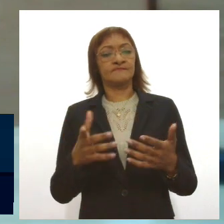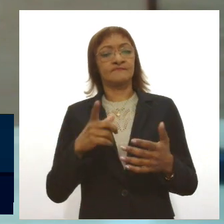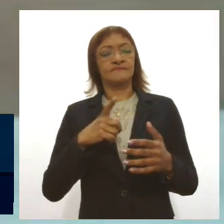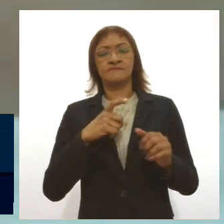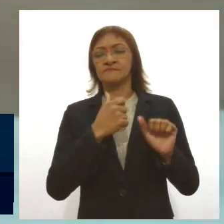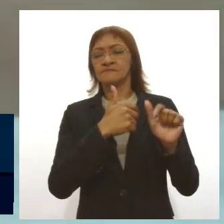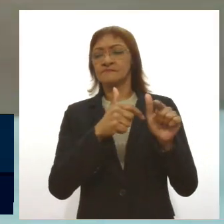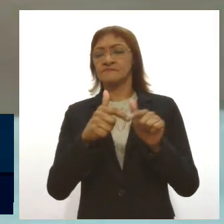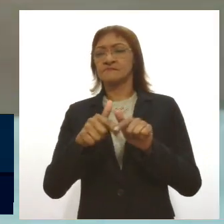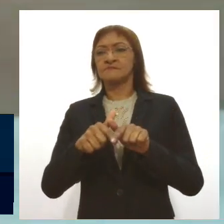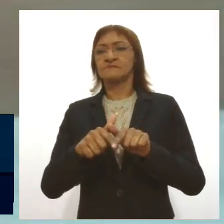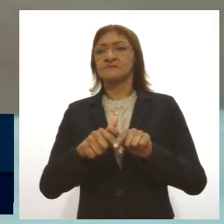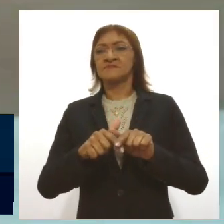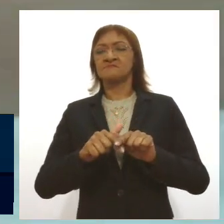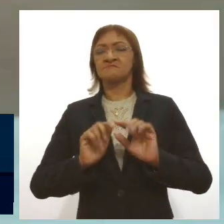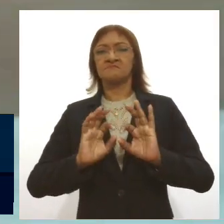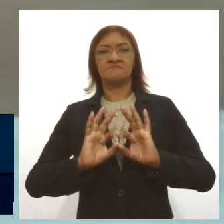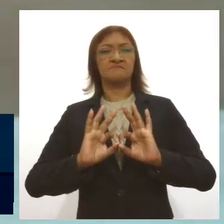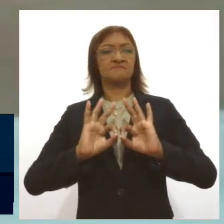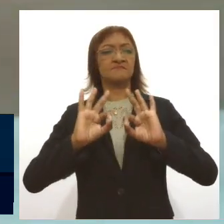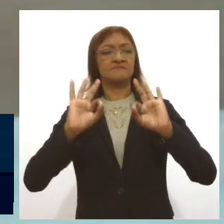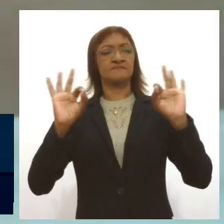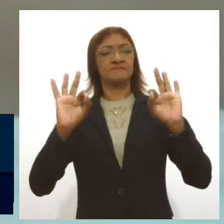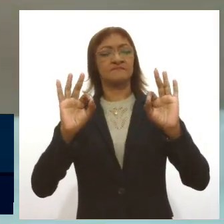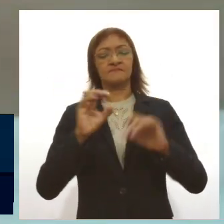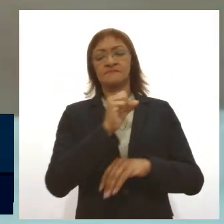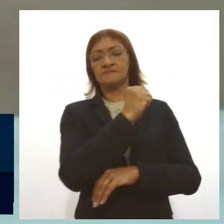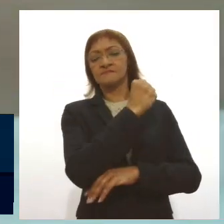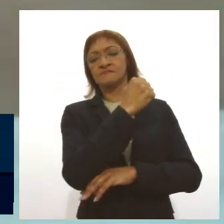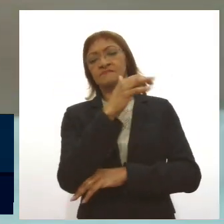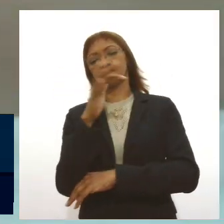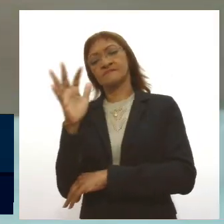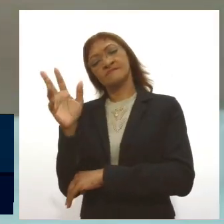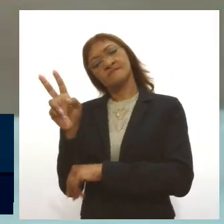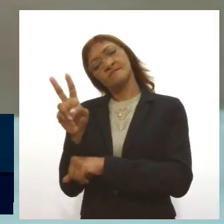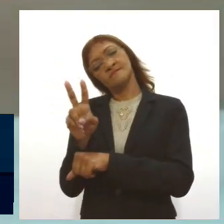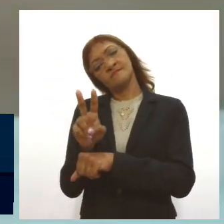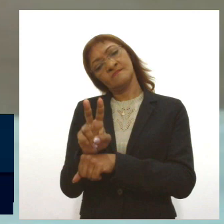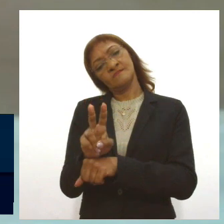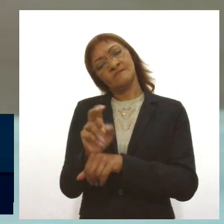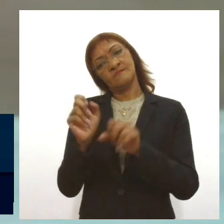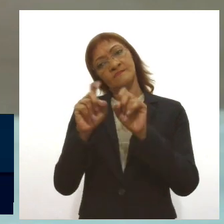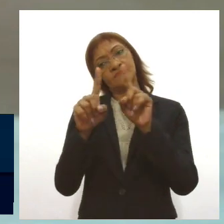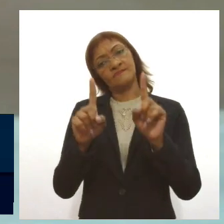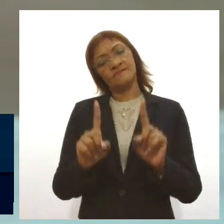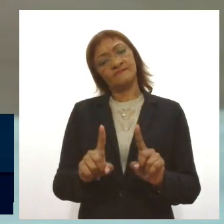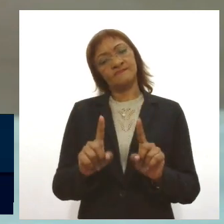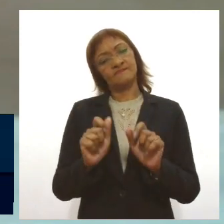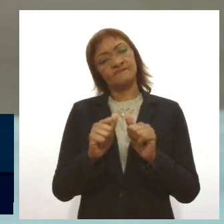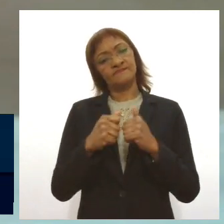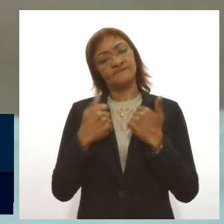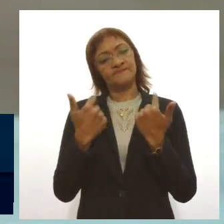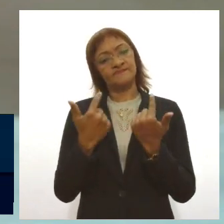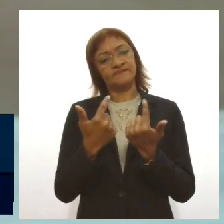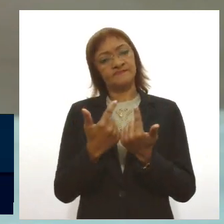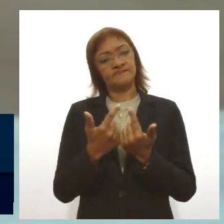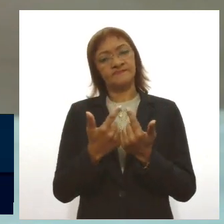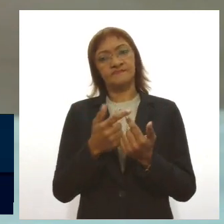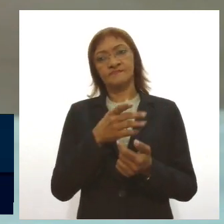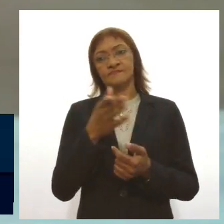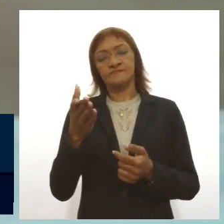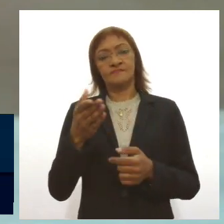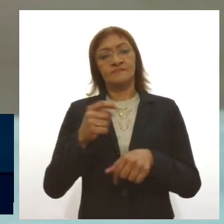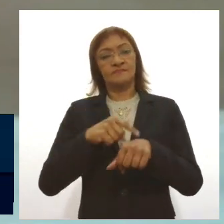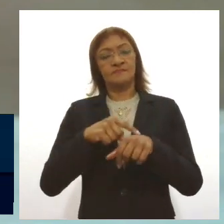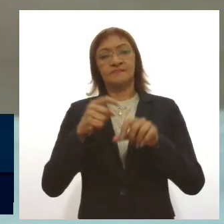e também, né, essa proteção ao meio ambiente. Saudar aqui os funcionários da Assembleia, o pessoal que está nos acompanhando nesse